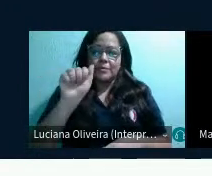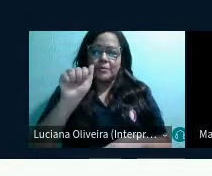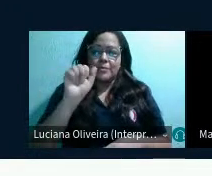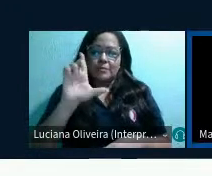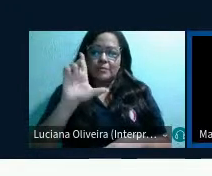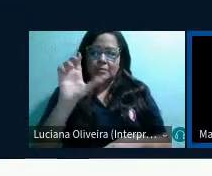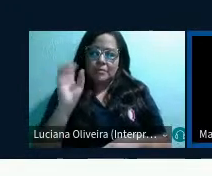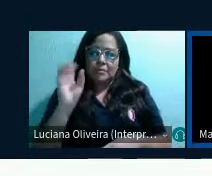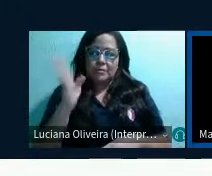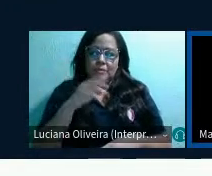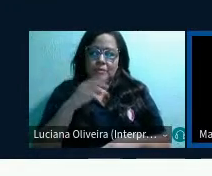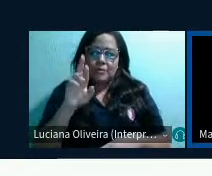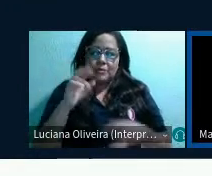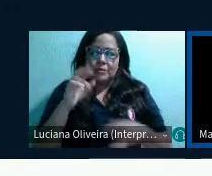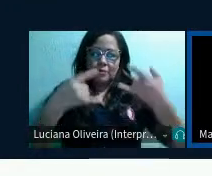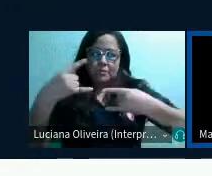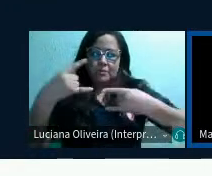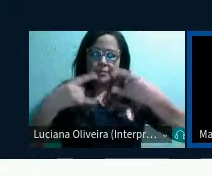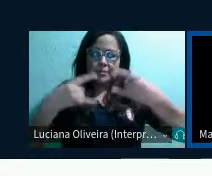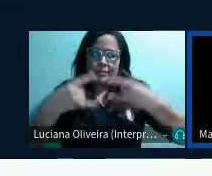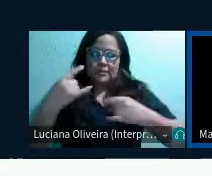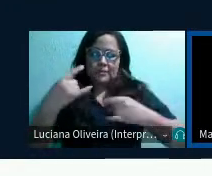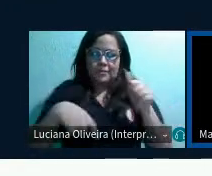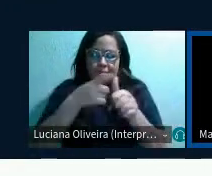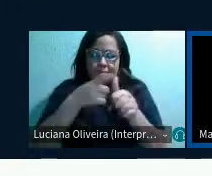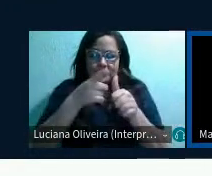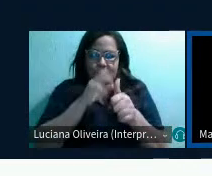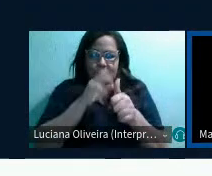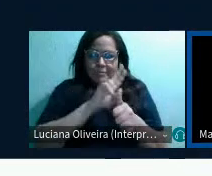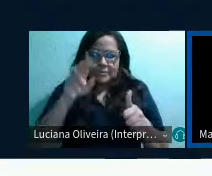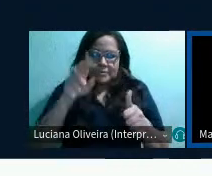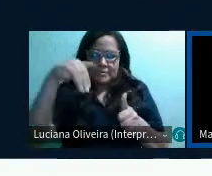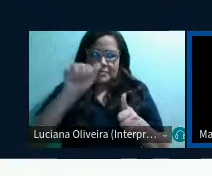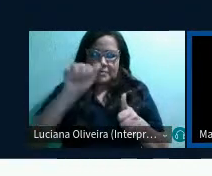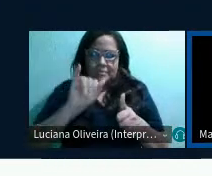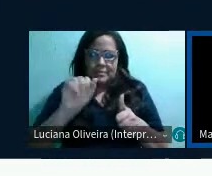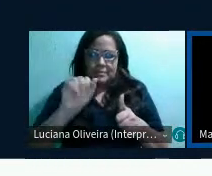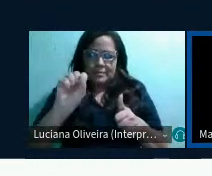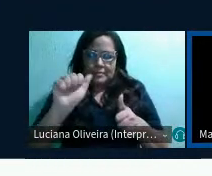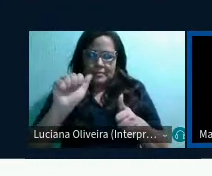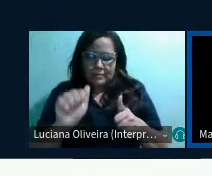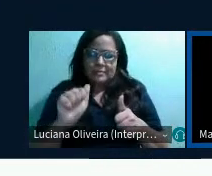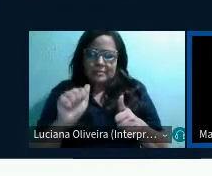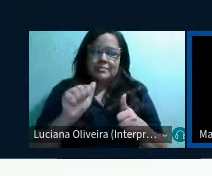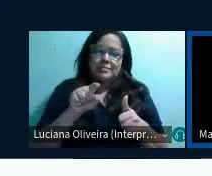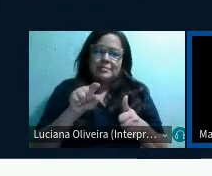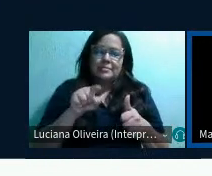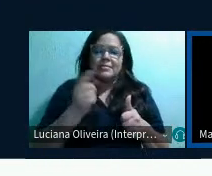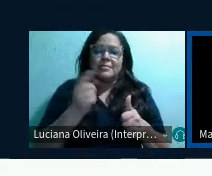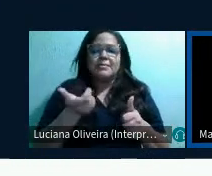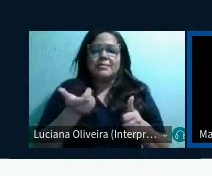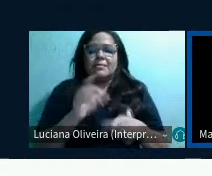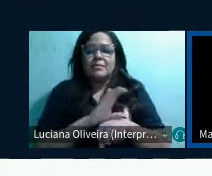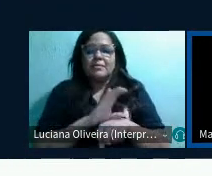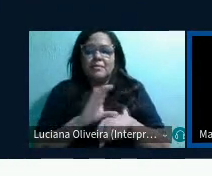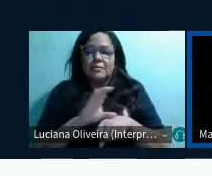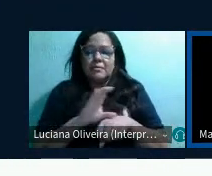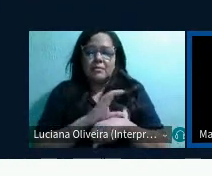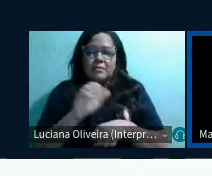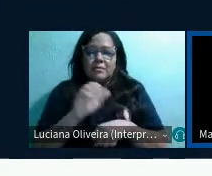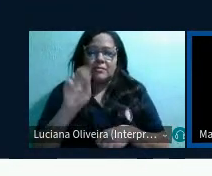A primeira é a Maísa. A Maísa fez automação, ela cursa automação ainda. Ela participa do